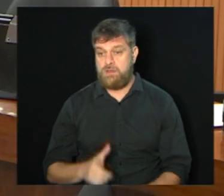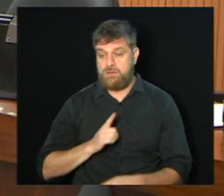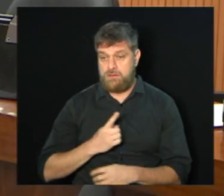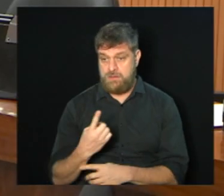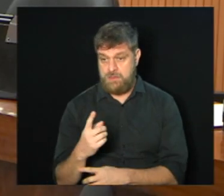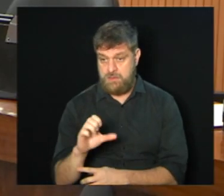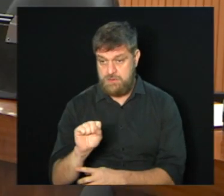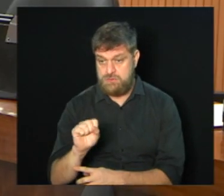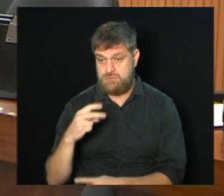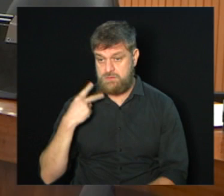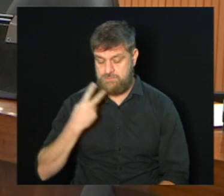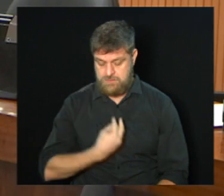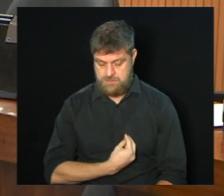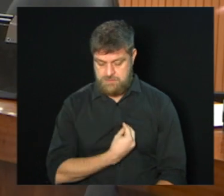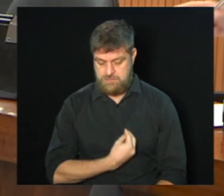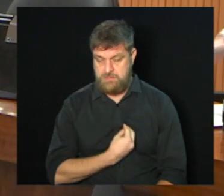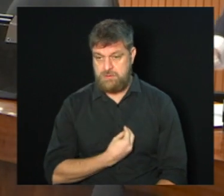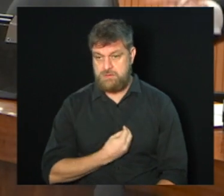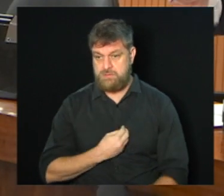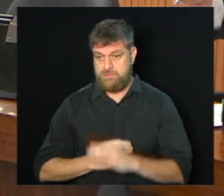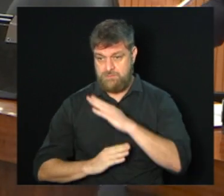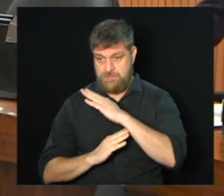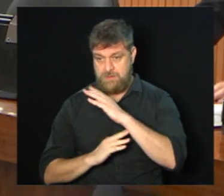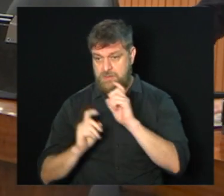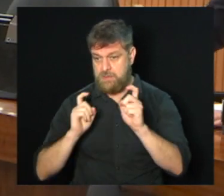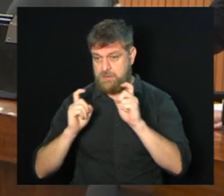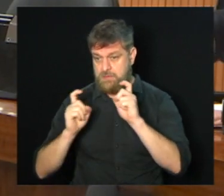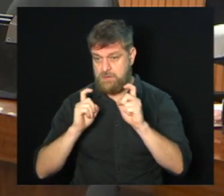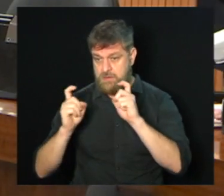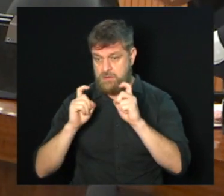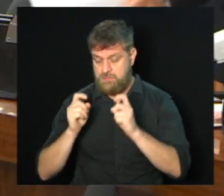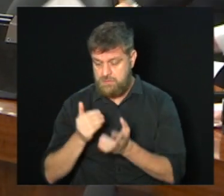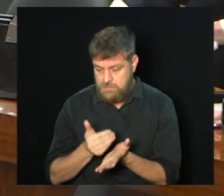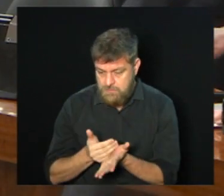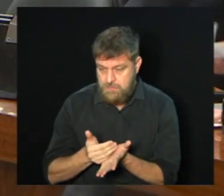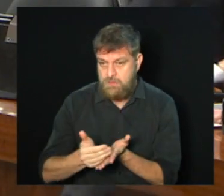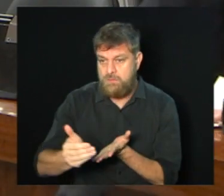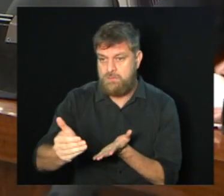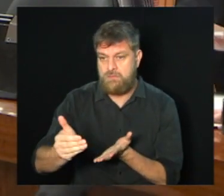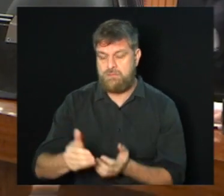aberta a presente reunião ordinária da Câmara Municipal de Campinas.